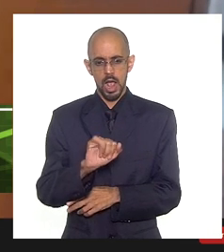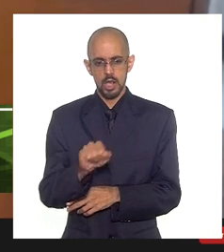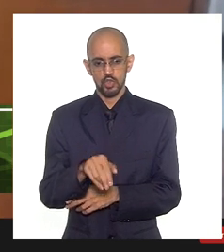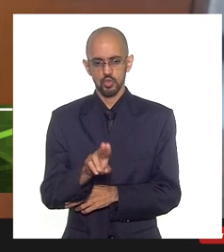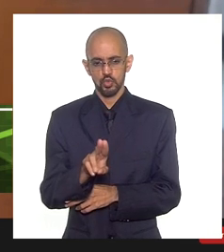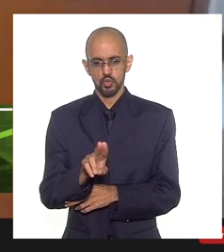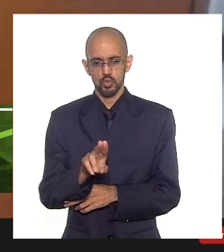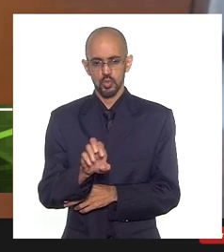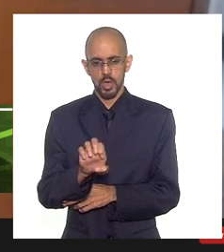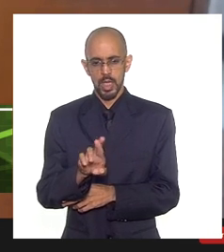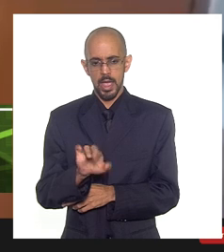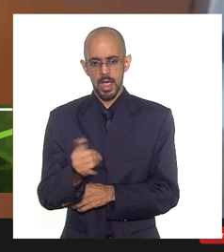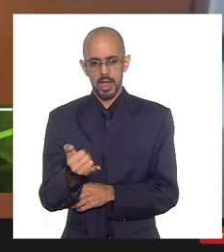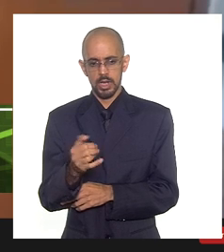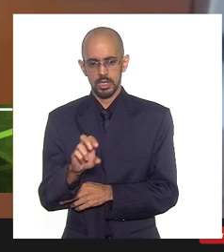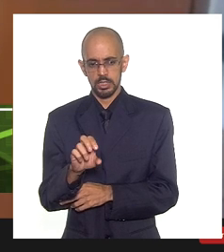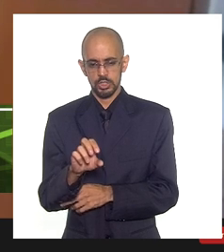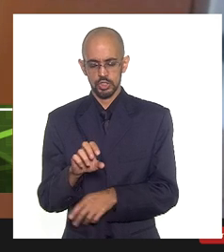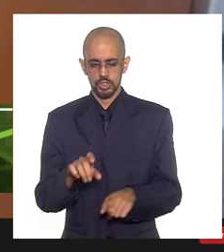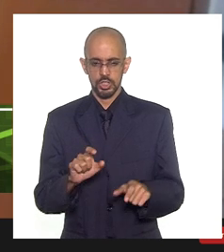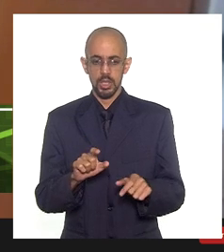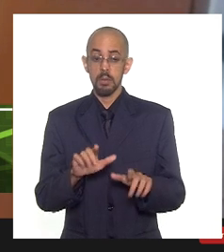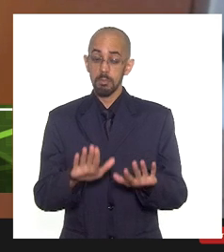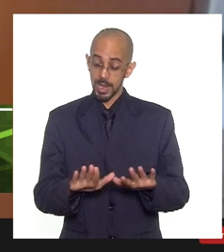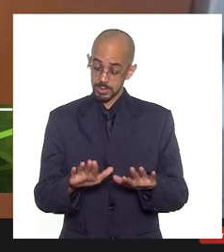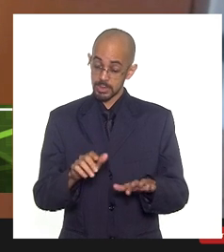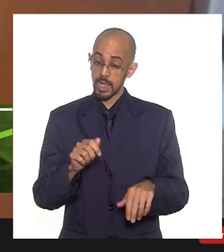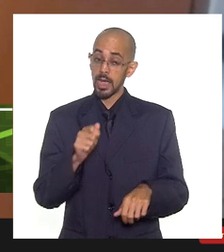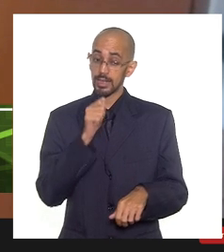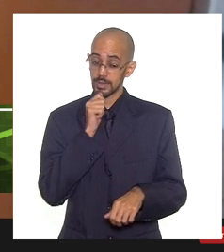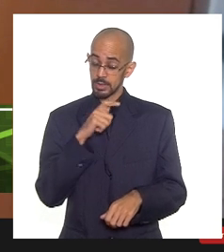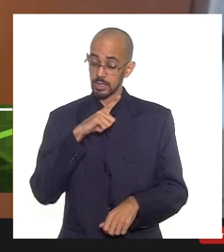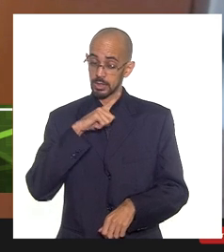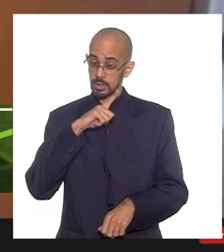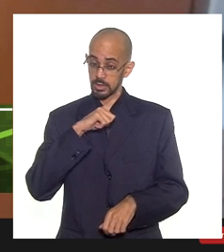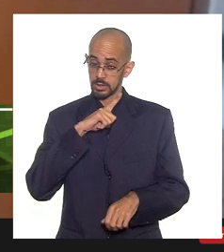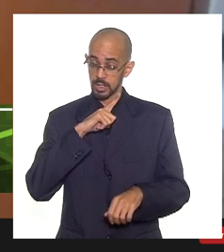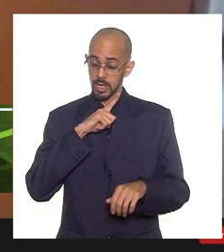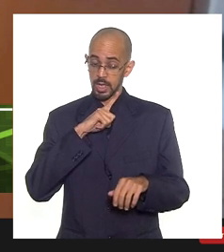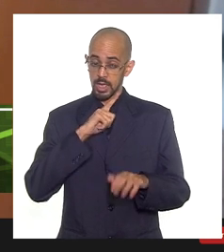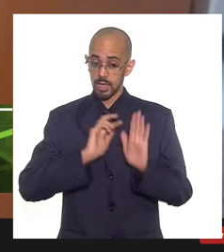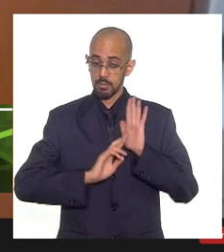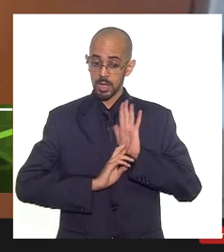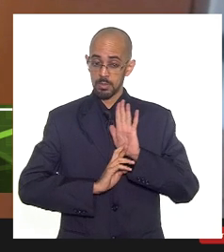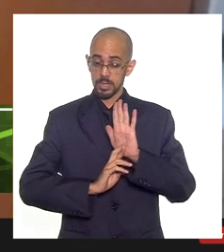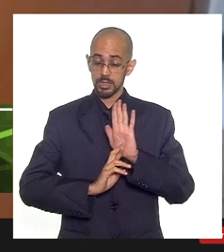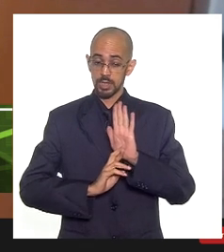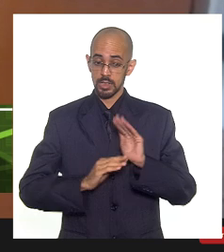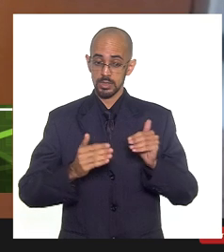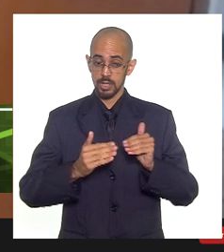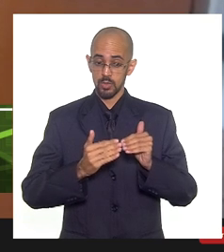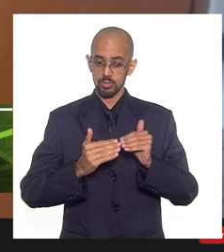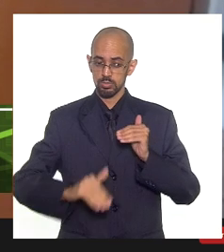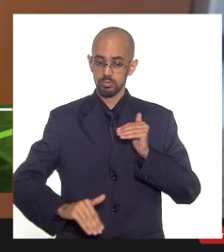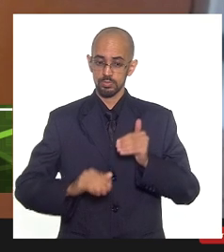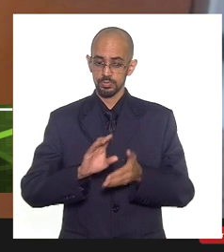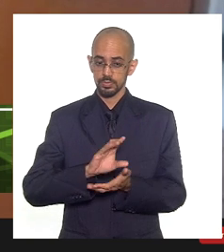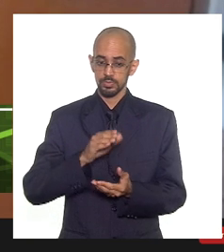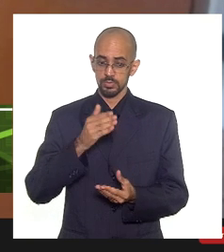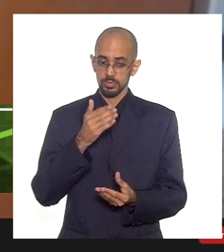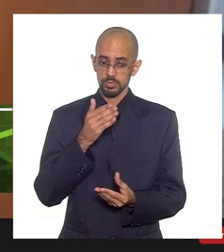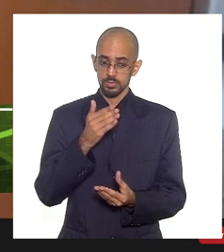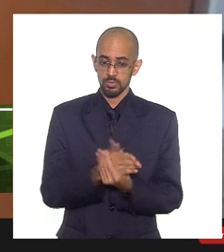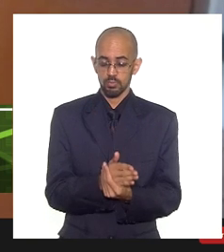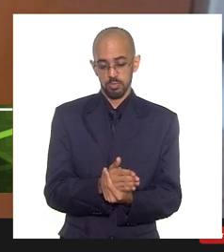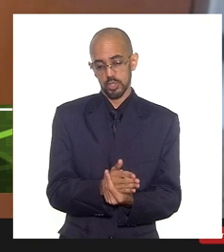professores mas ainda há ainda há uma representação de constitucionalidade o desembargador abriu espaço para negociação o UERJ se